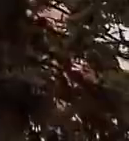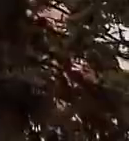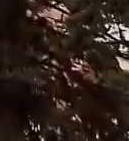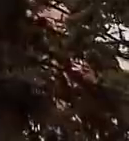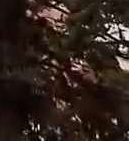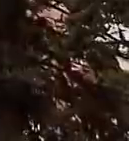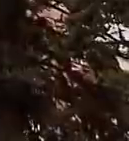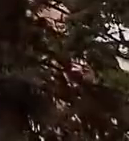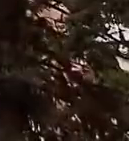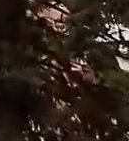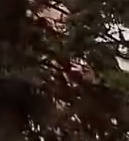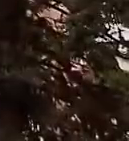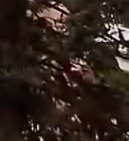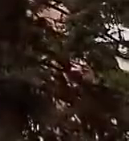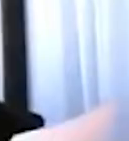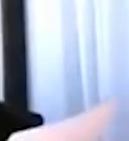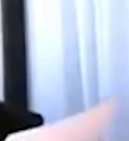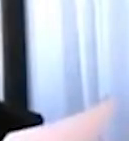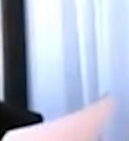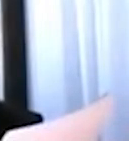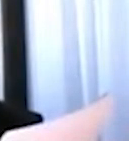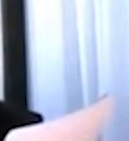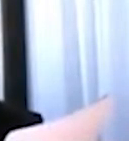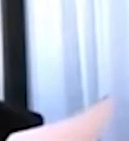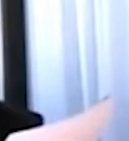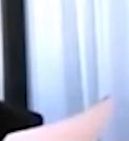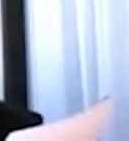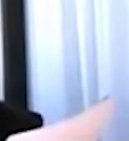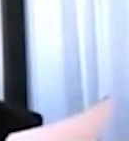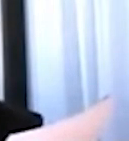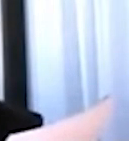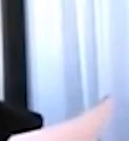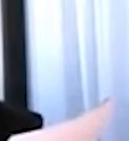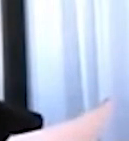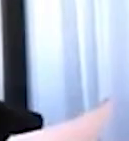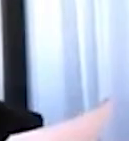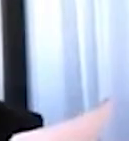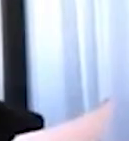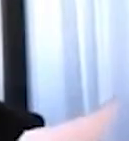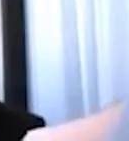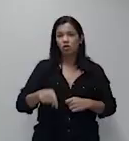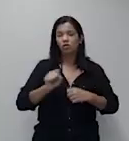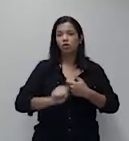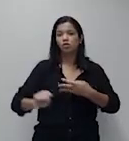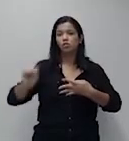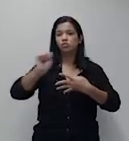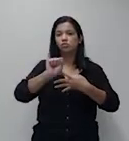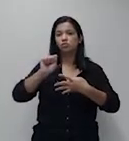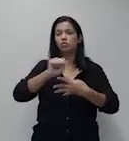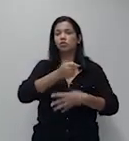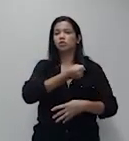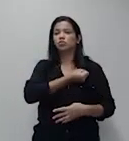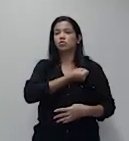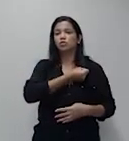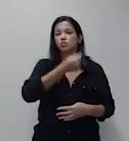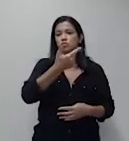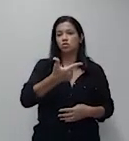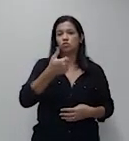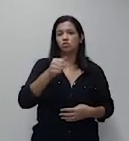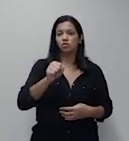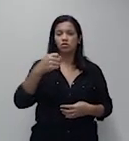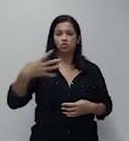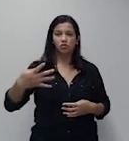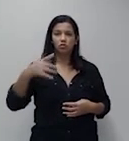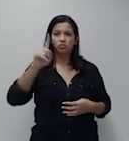transmissão da posse do imóvel para o réu. De acordo com o magistrado, como mostrou-se irrelevante a demonstração de consentimento